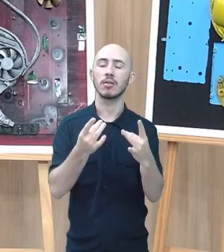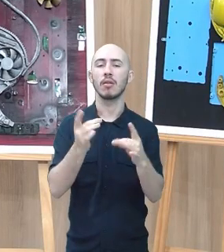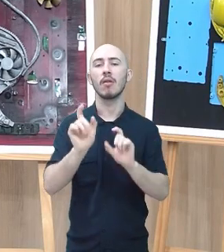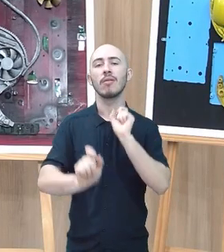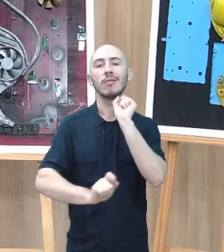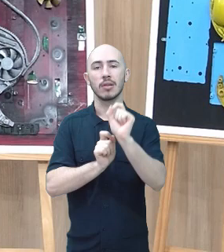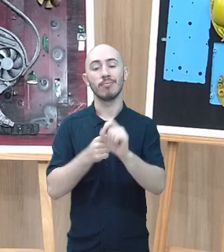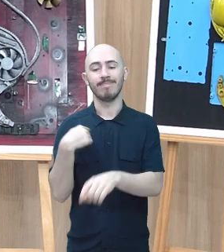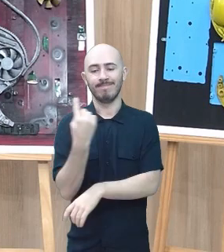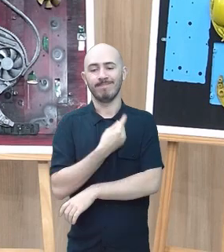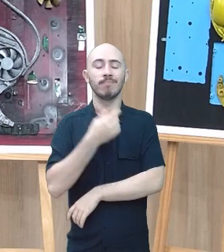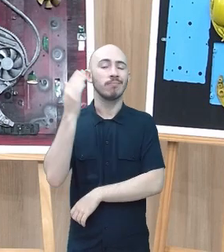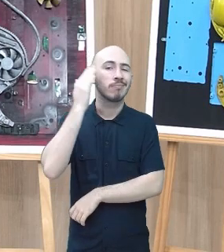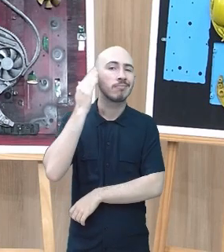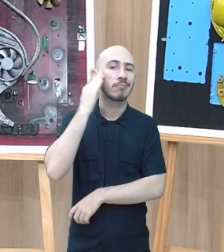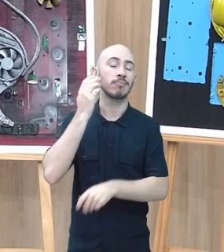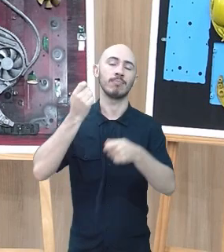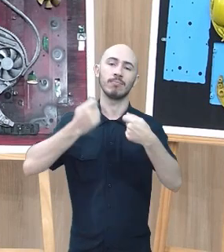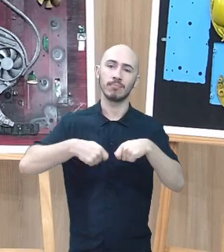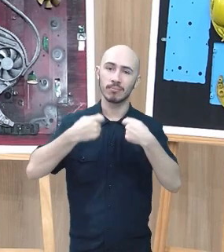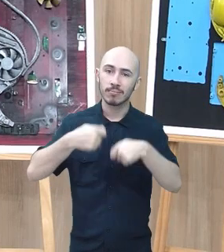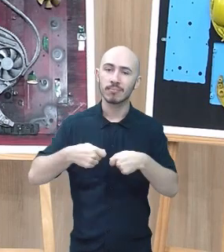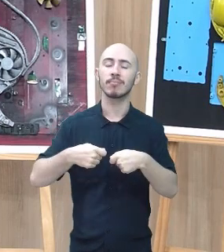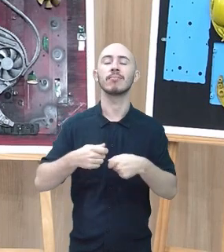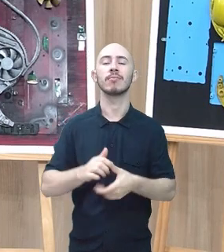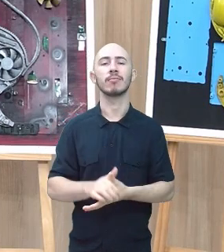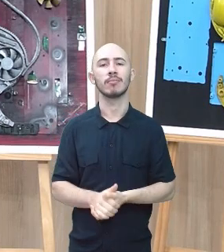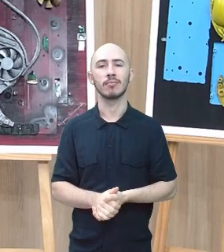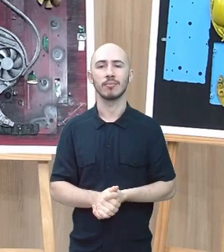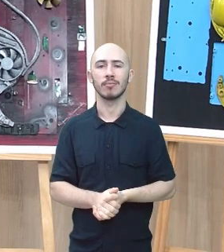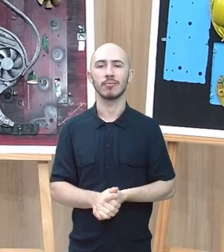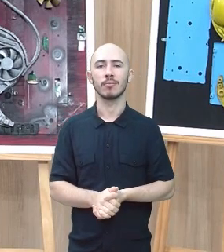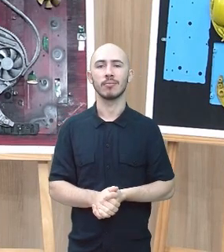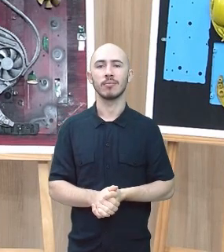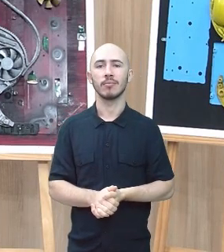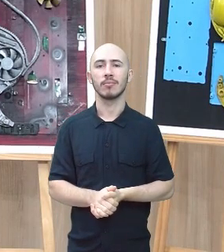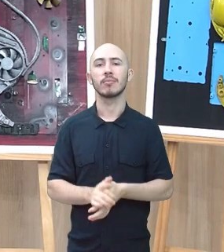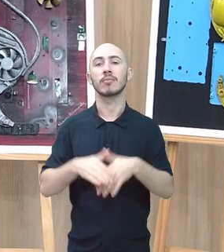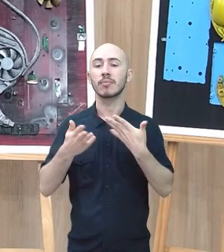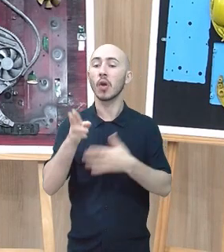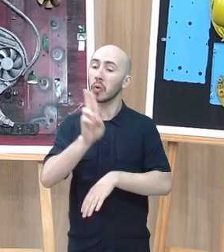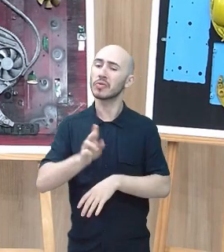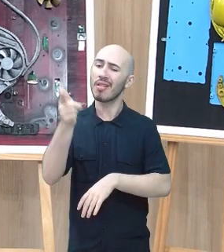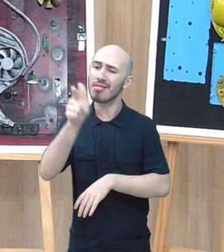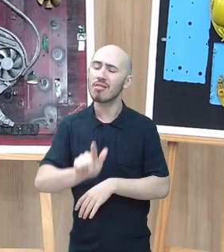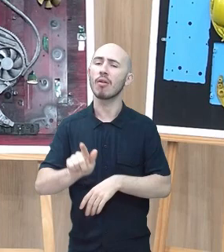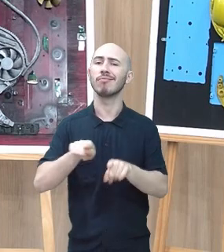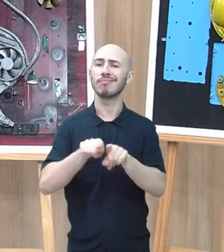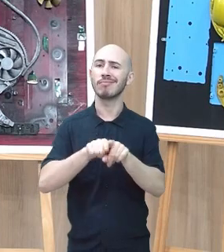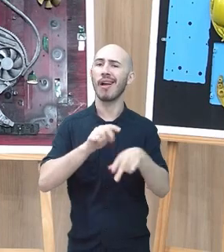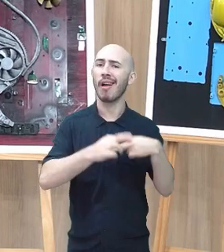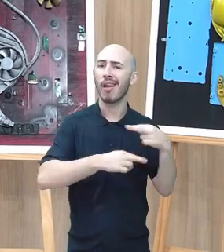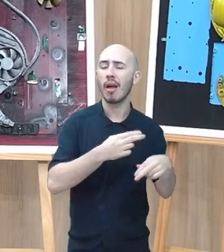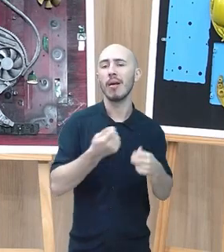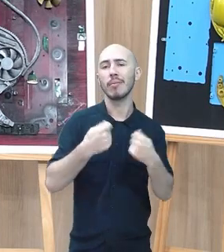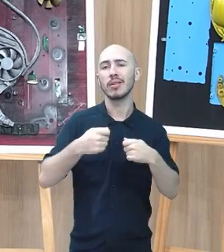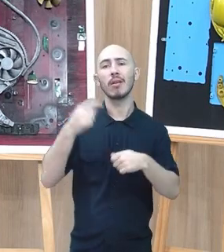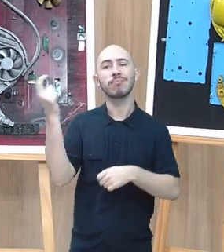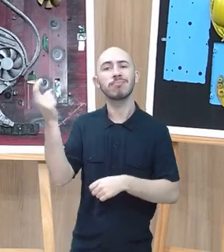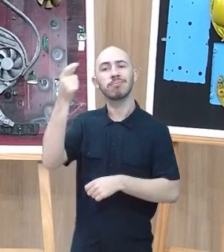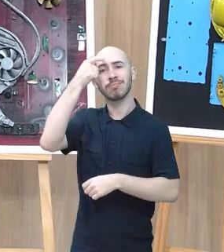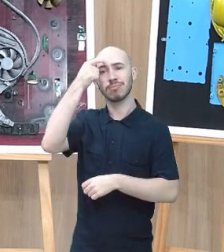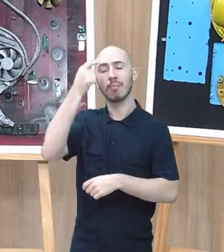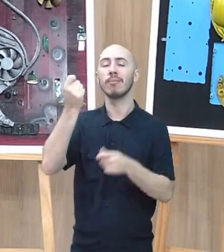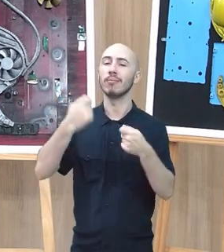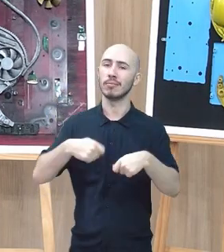para a gente entender porque precisamos reciclar e repensar nessa questão dos